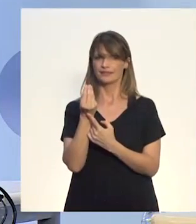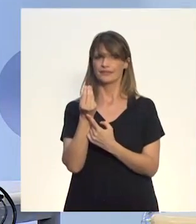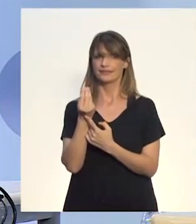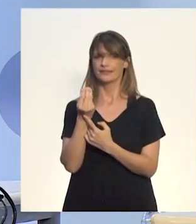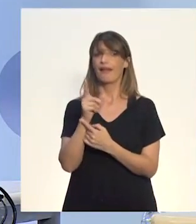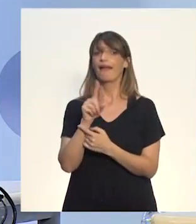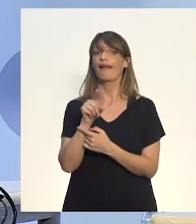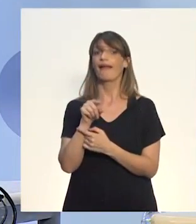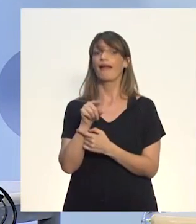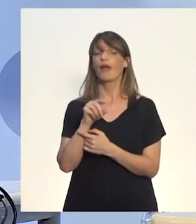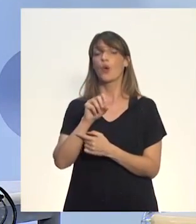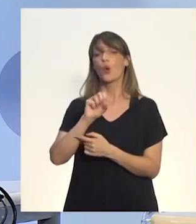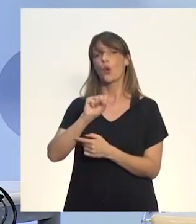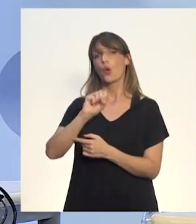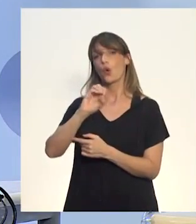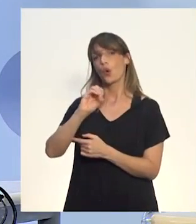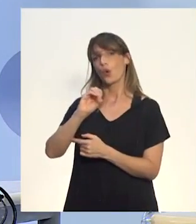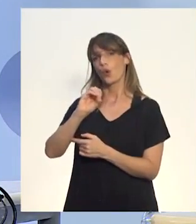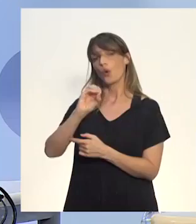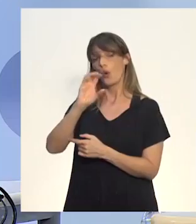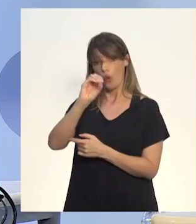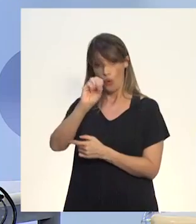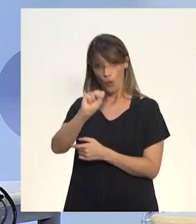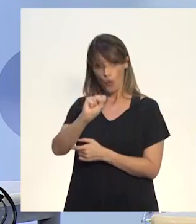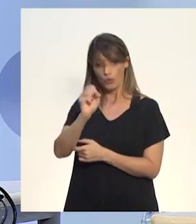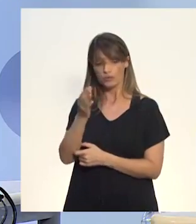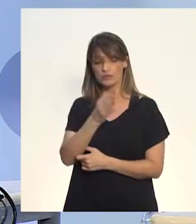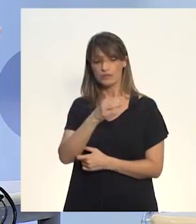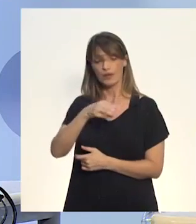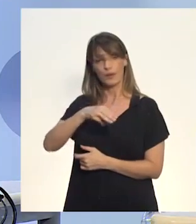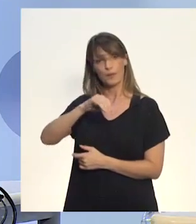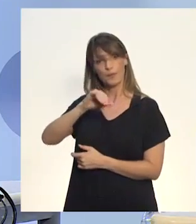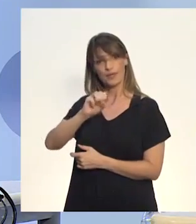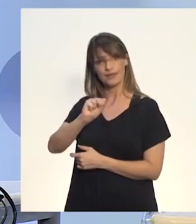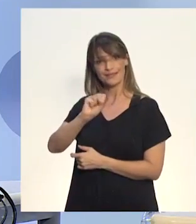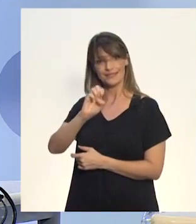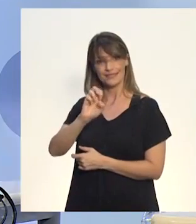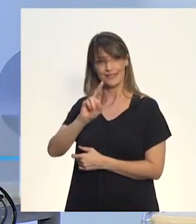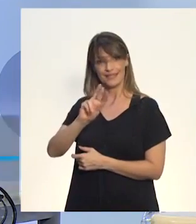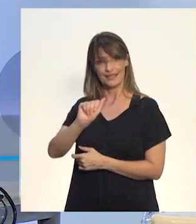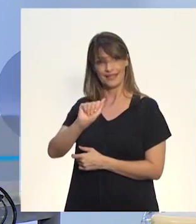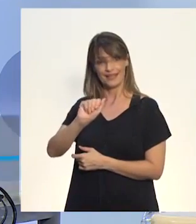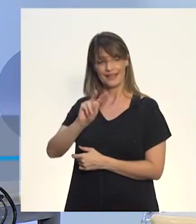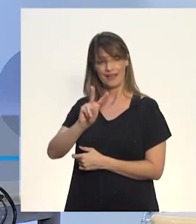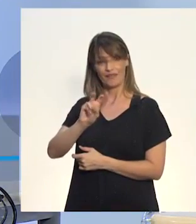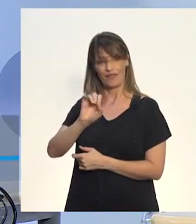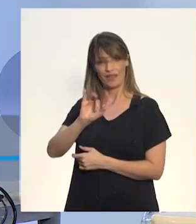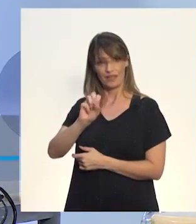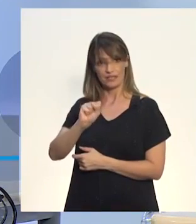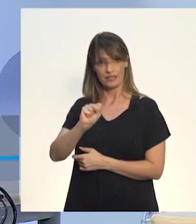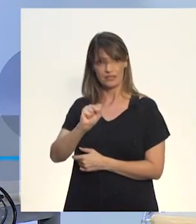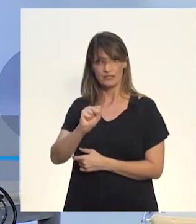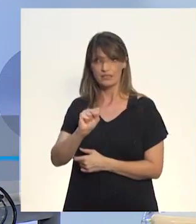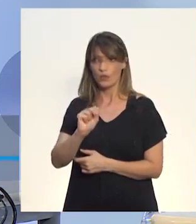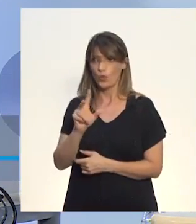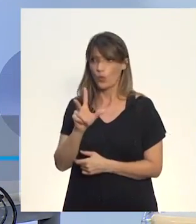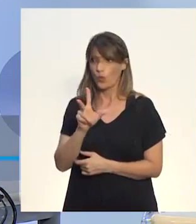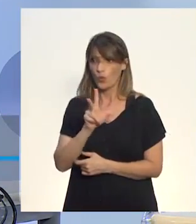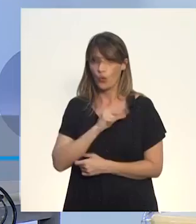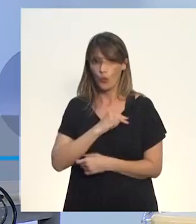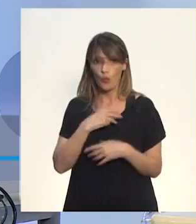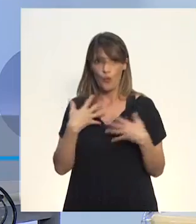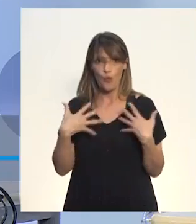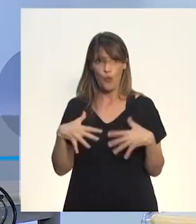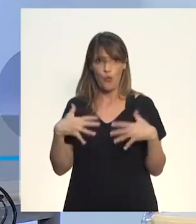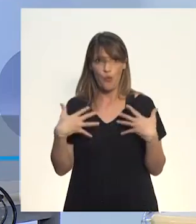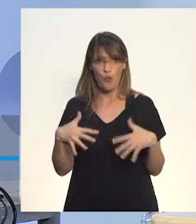é Os Miseráveis. Para vocês terem uma ideia do frisson que o lançamento dos Miseráveis causou,